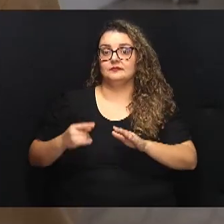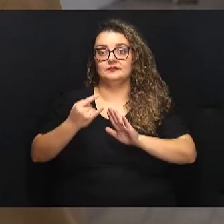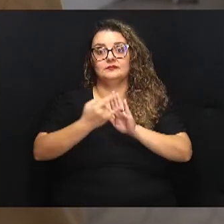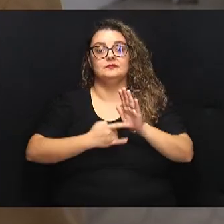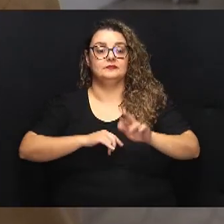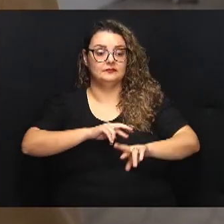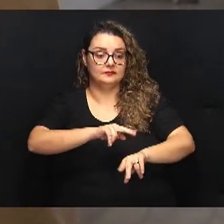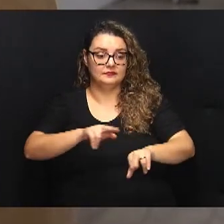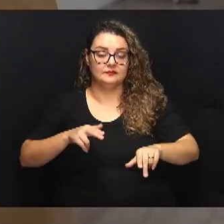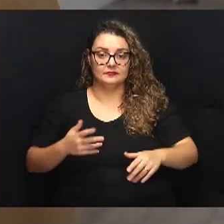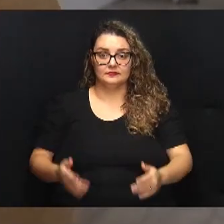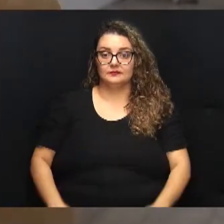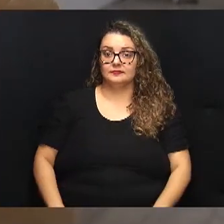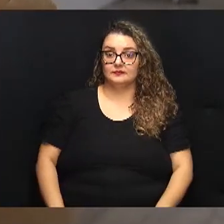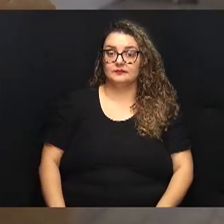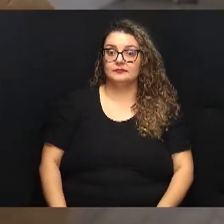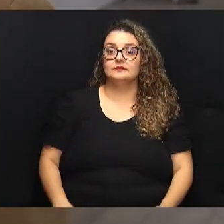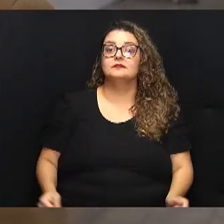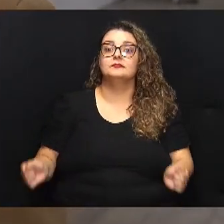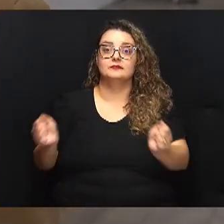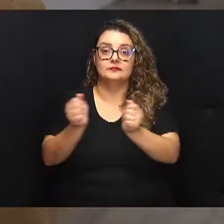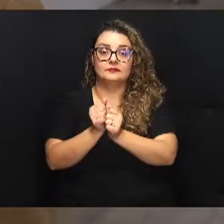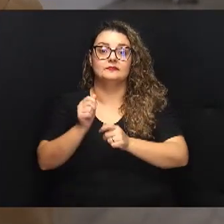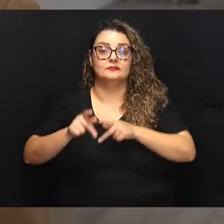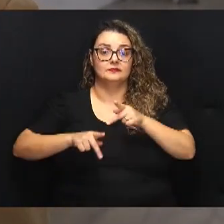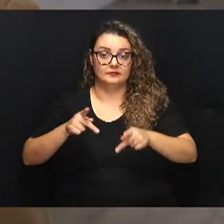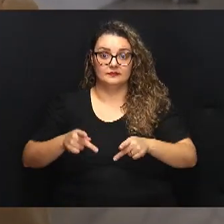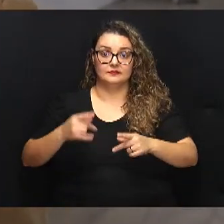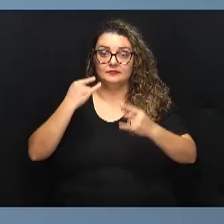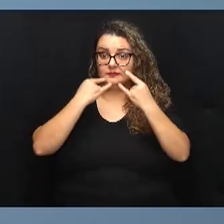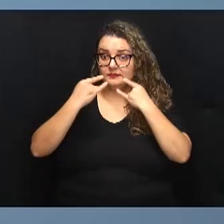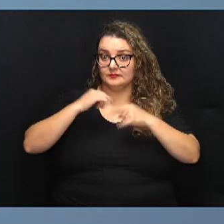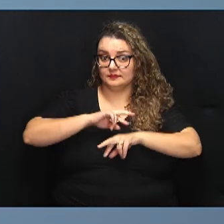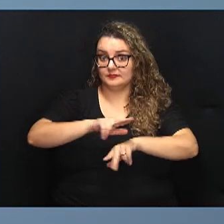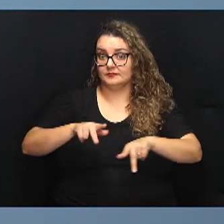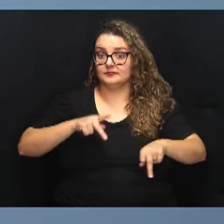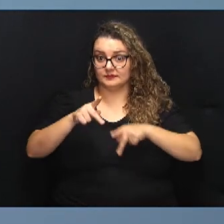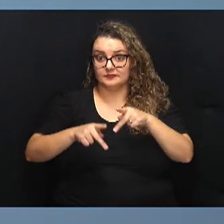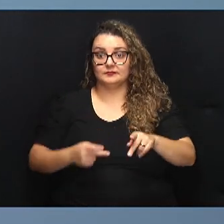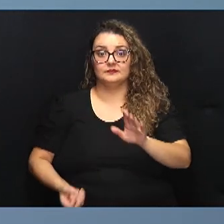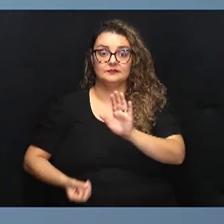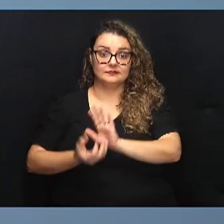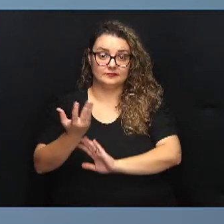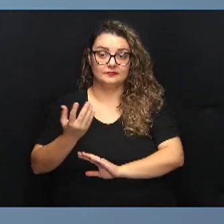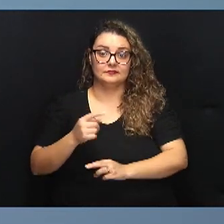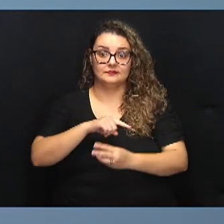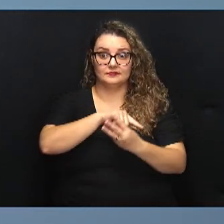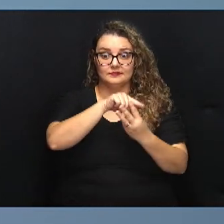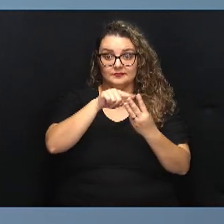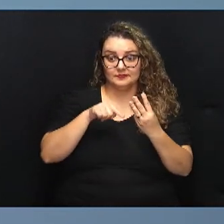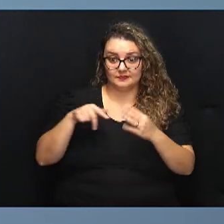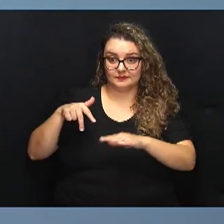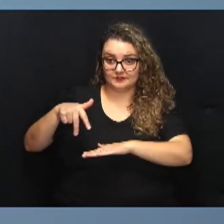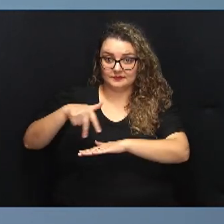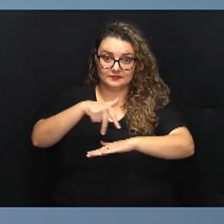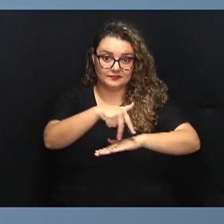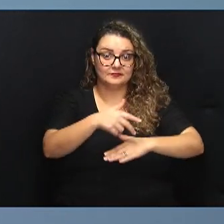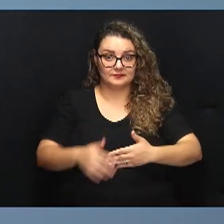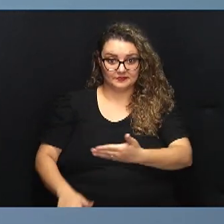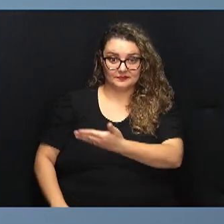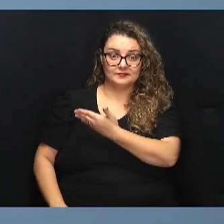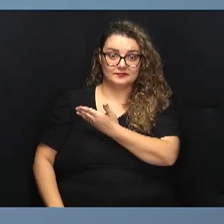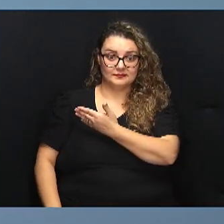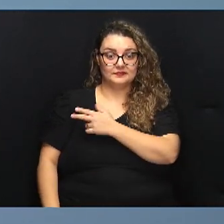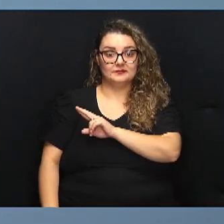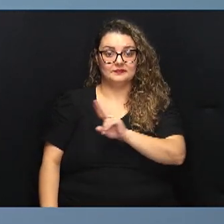documentos, e para aproximar bastante da população e atrair os diversos públicos, a gente criou aí 3 personagens, né, que eles levam os